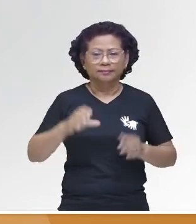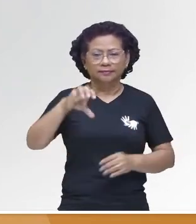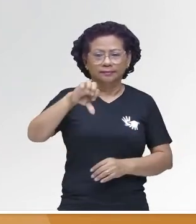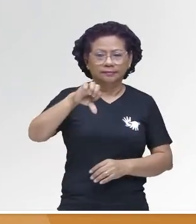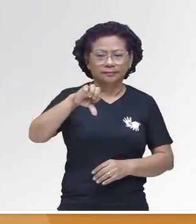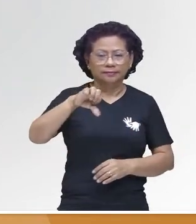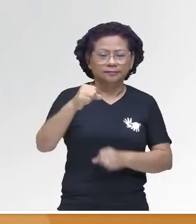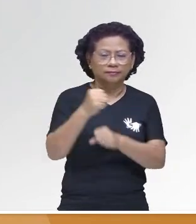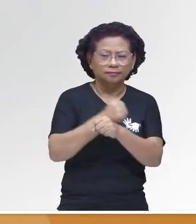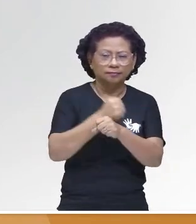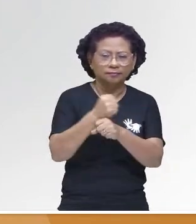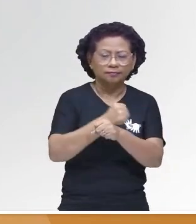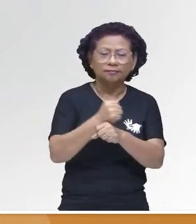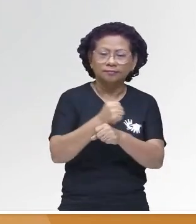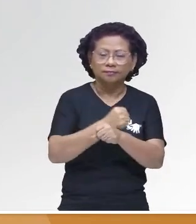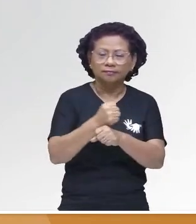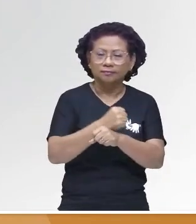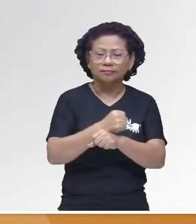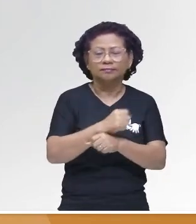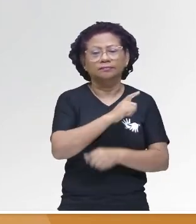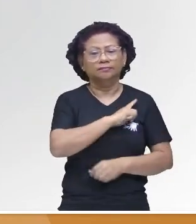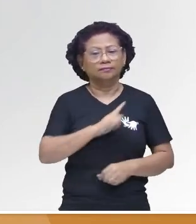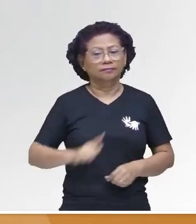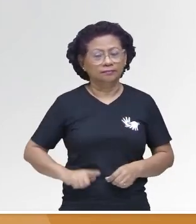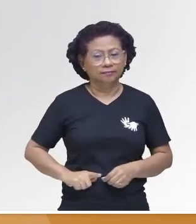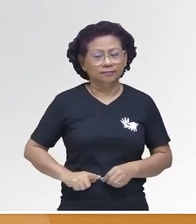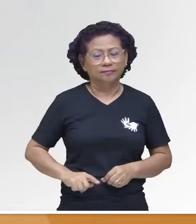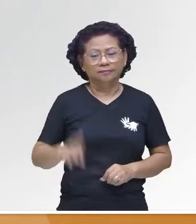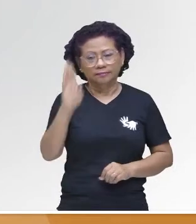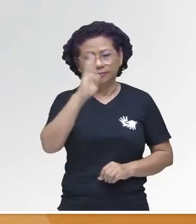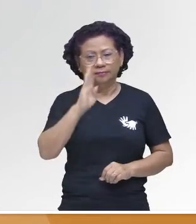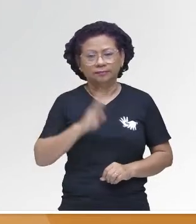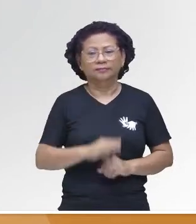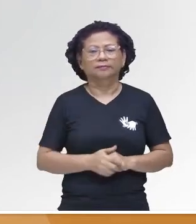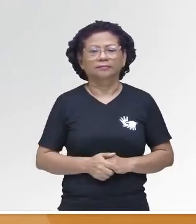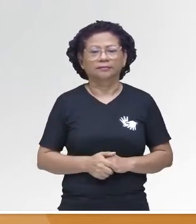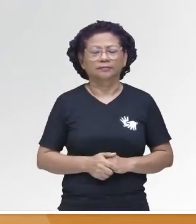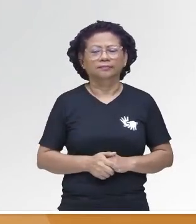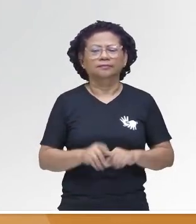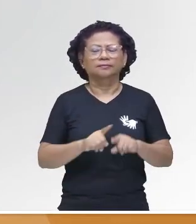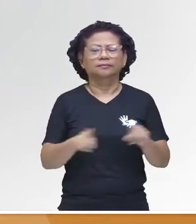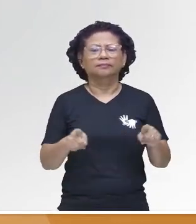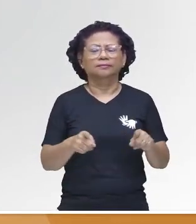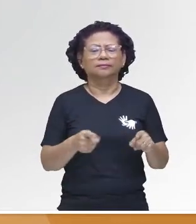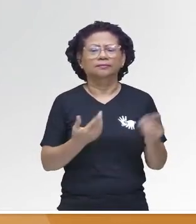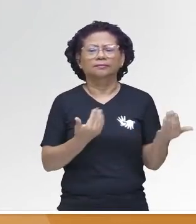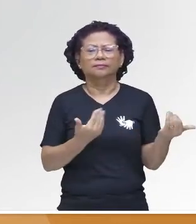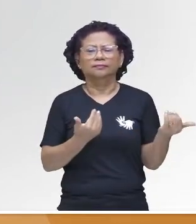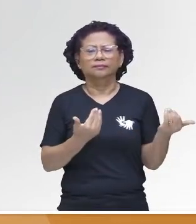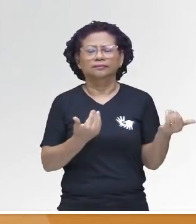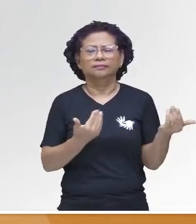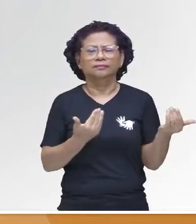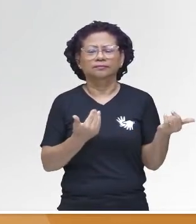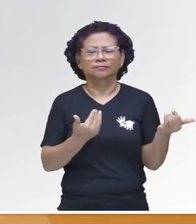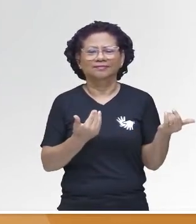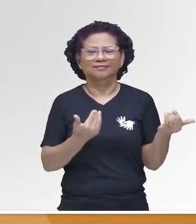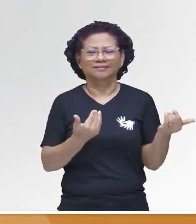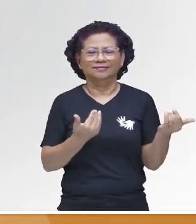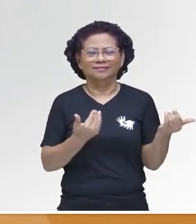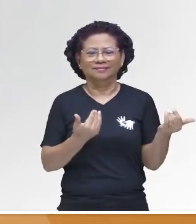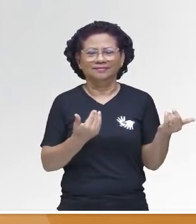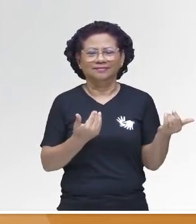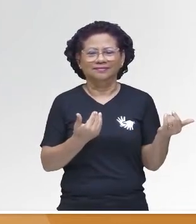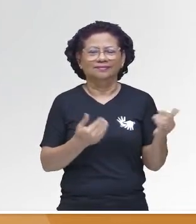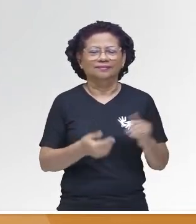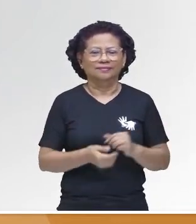temos uma alternância no poder. E observem aqui a nossa imagem, o jovem imperador e aqueles